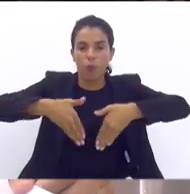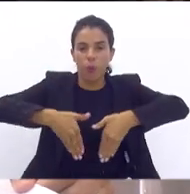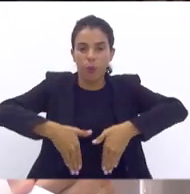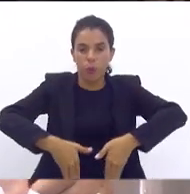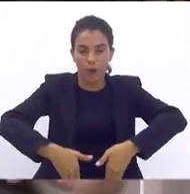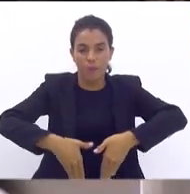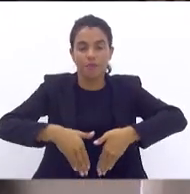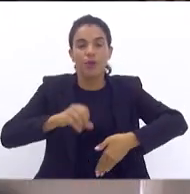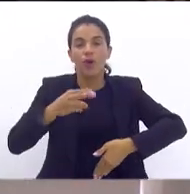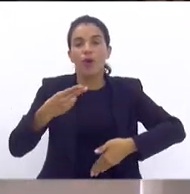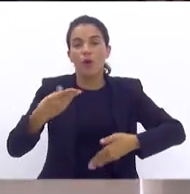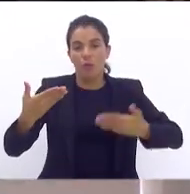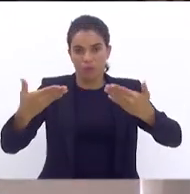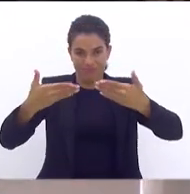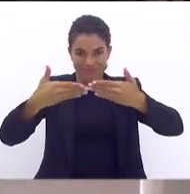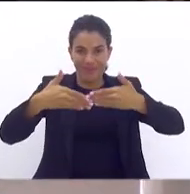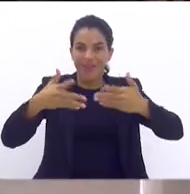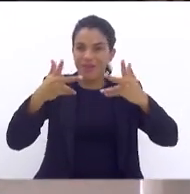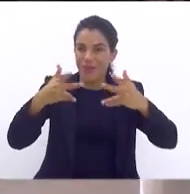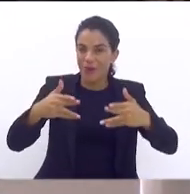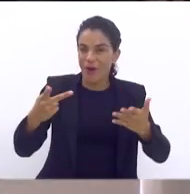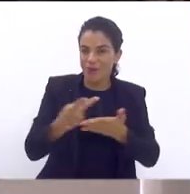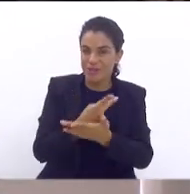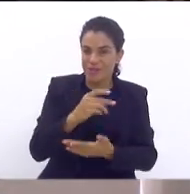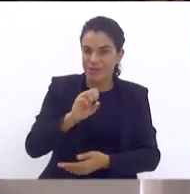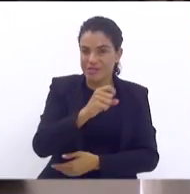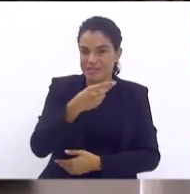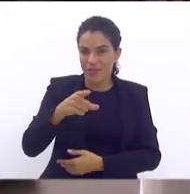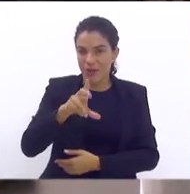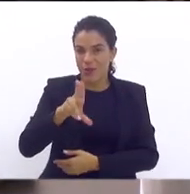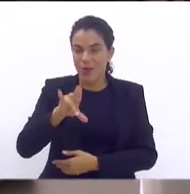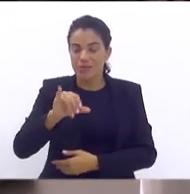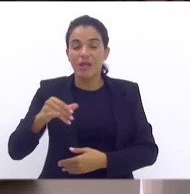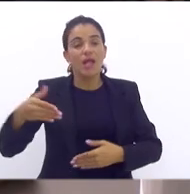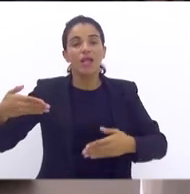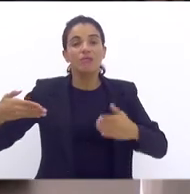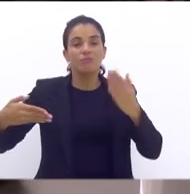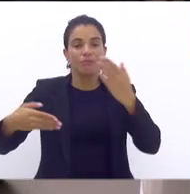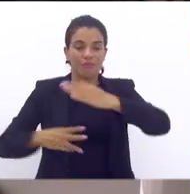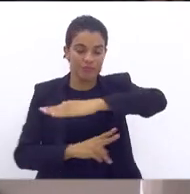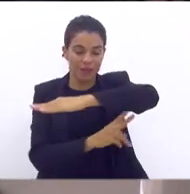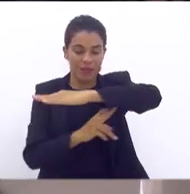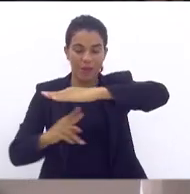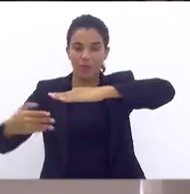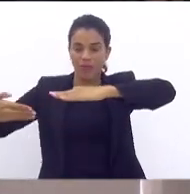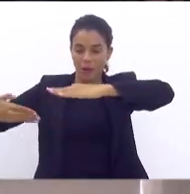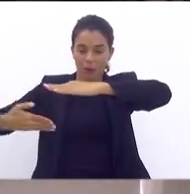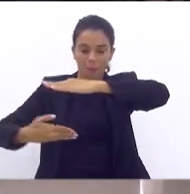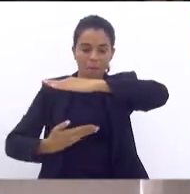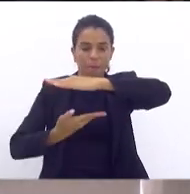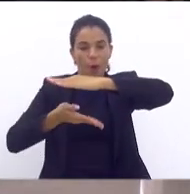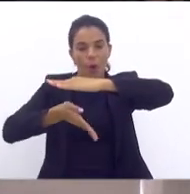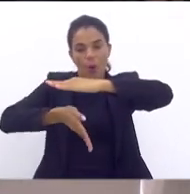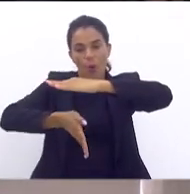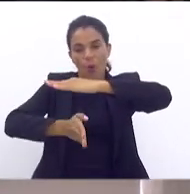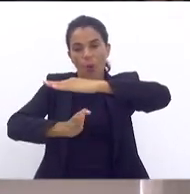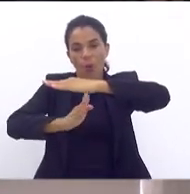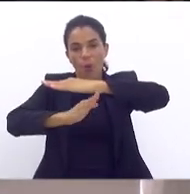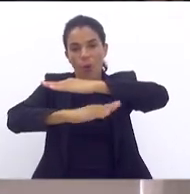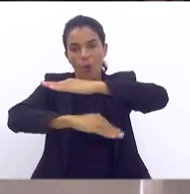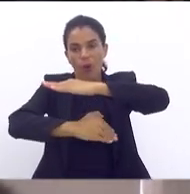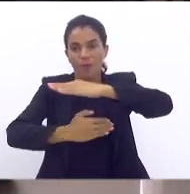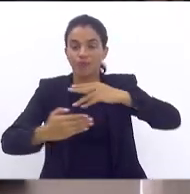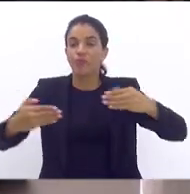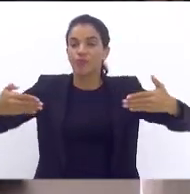encalhe, colisão, como aconteceu com São Luís, ele colidiu com a ponte, né? Abalroamento, quando são duas embarcações, né?